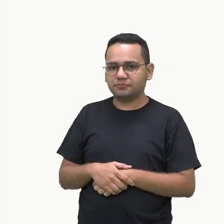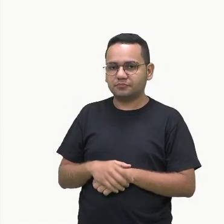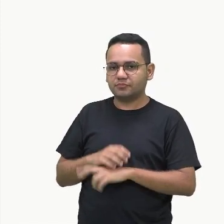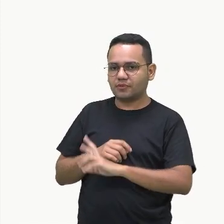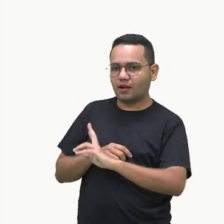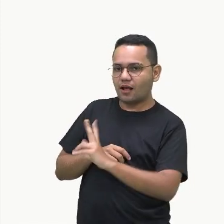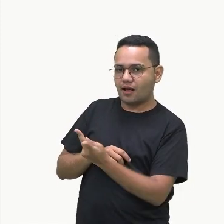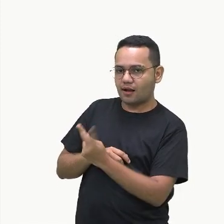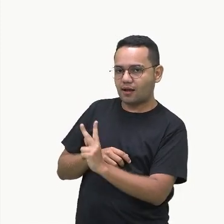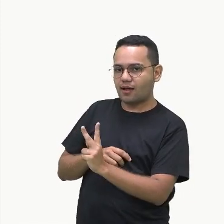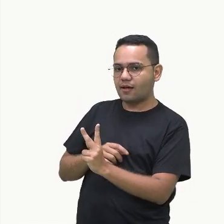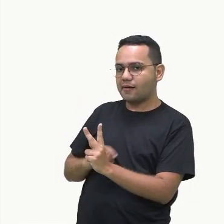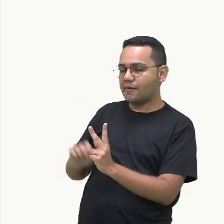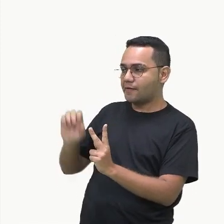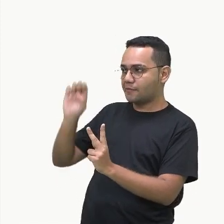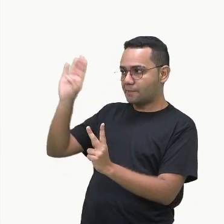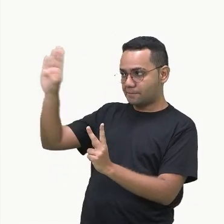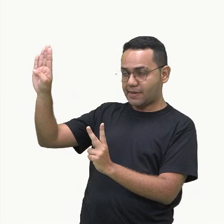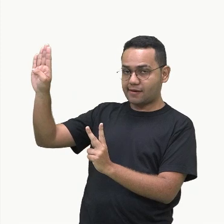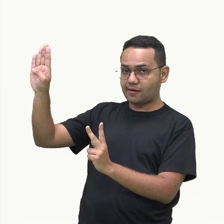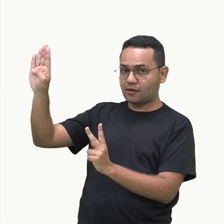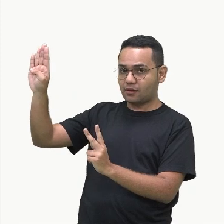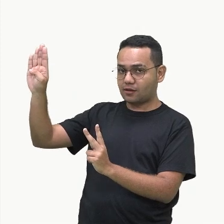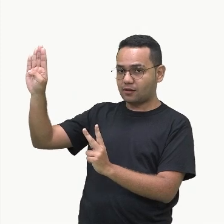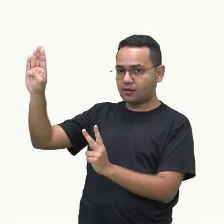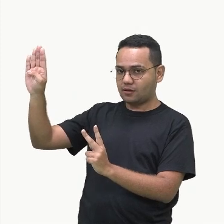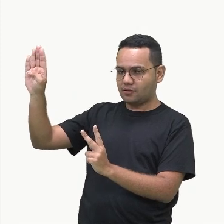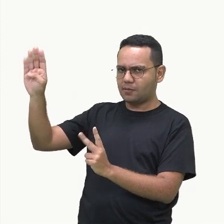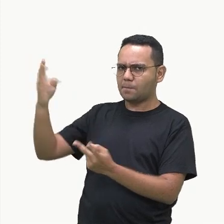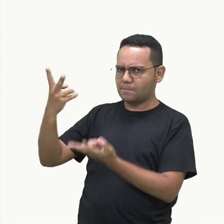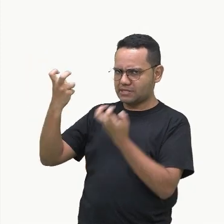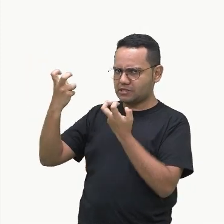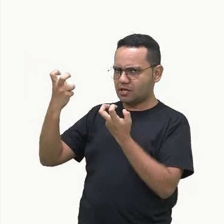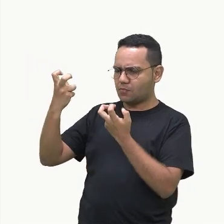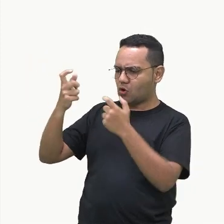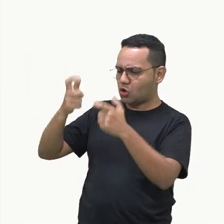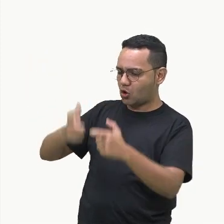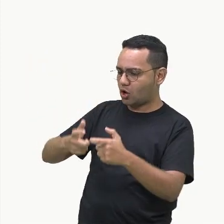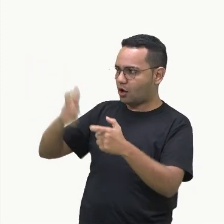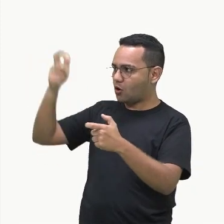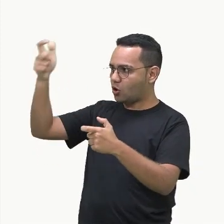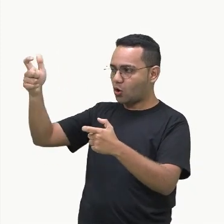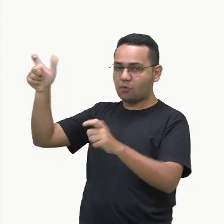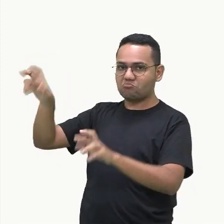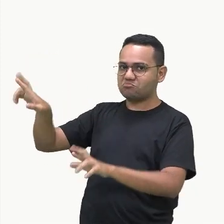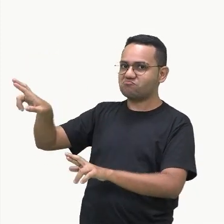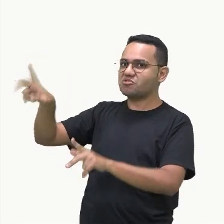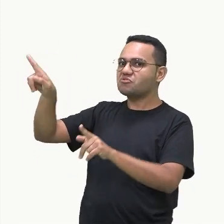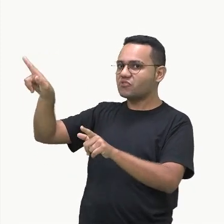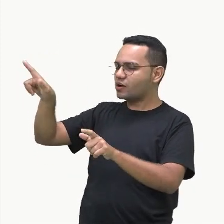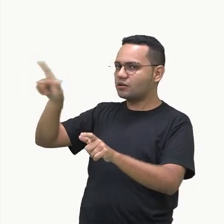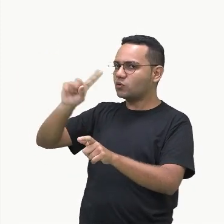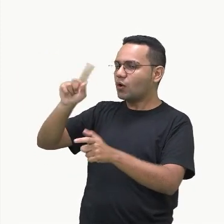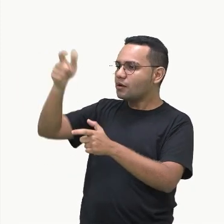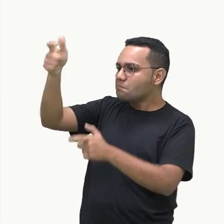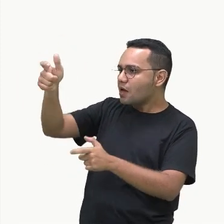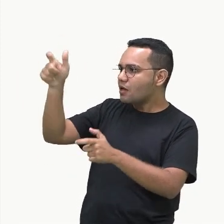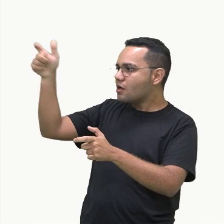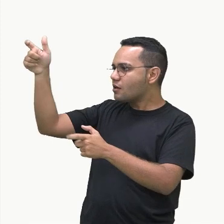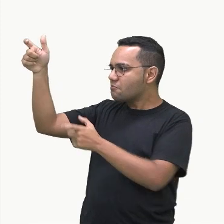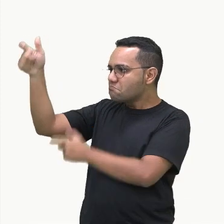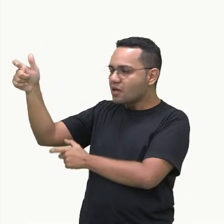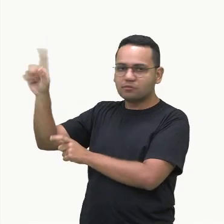ângulo B. Estão de lados contrários em relação à transversal T e pertencem à